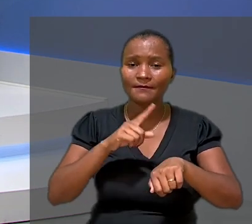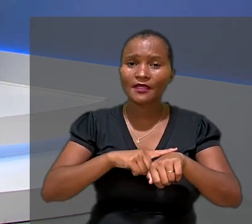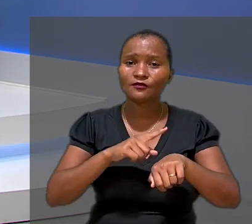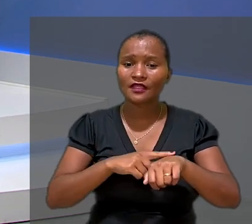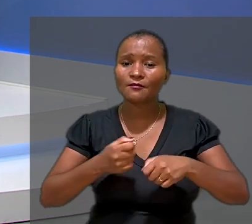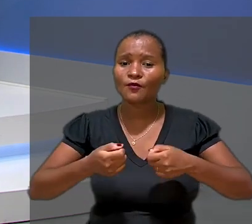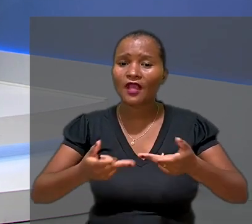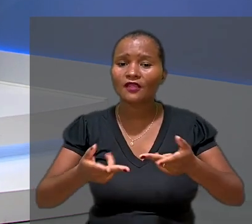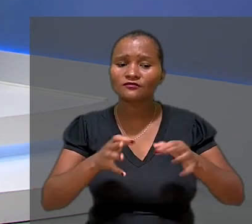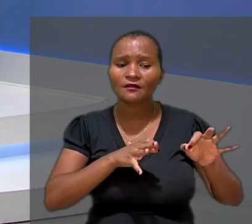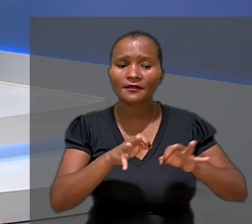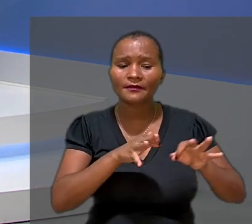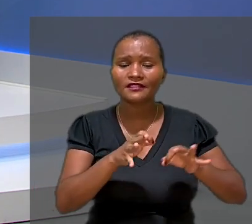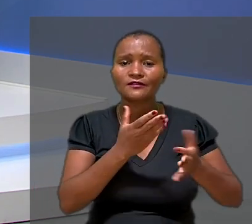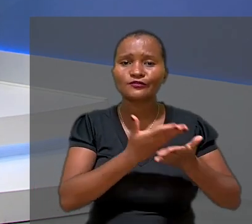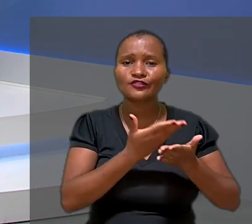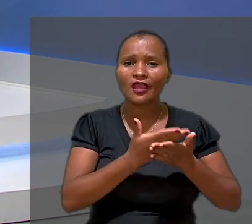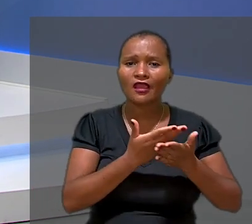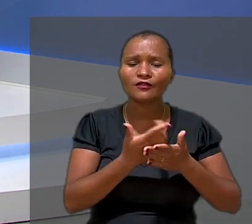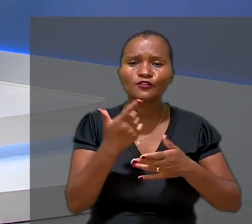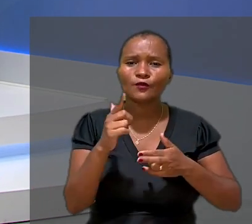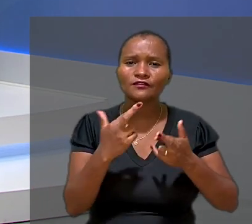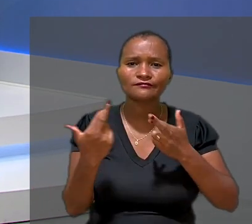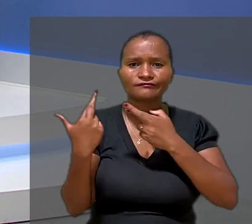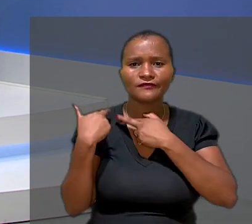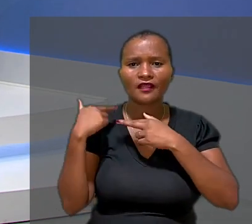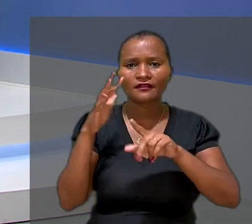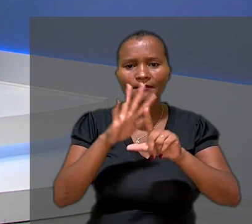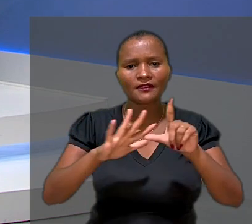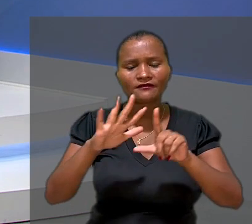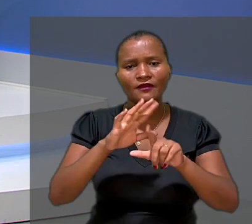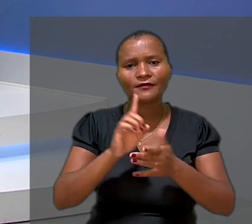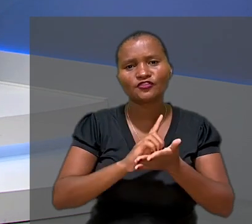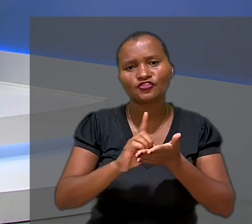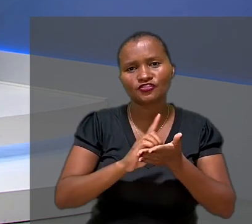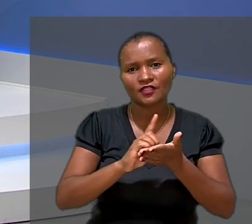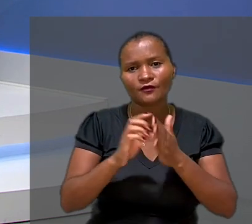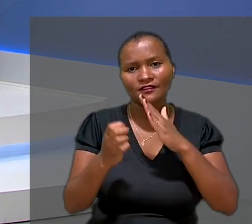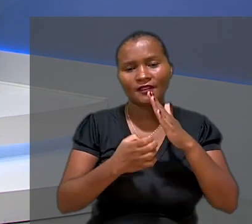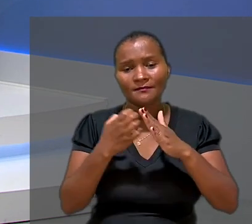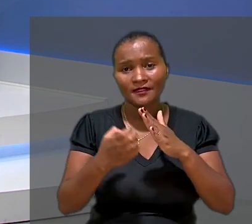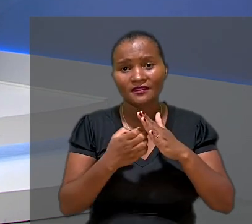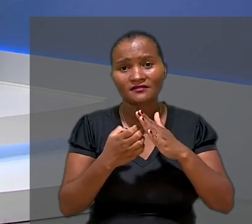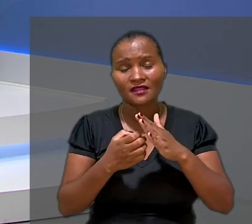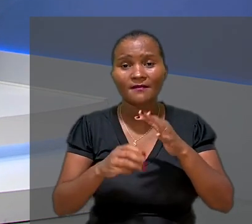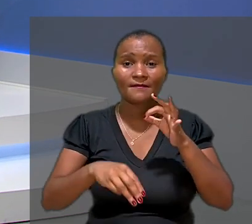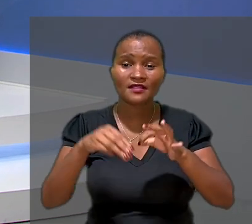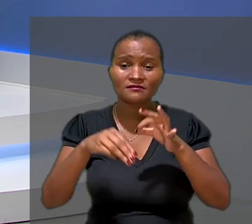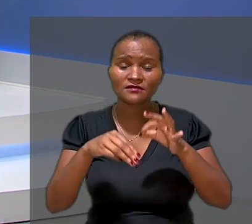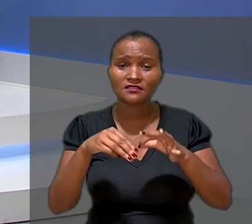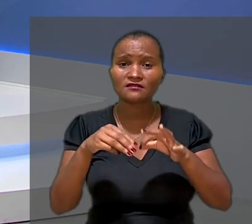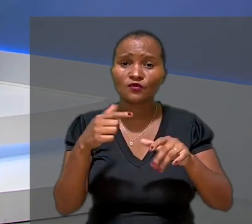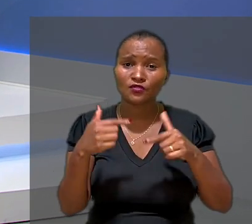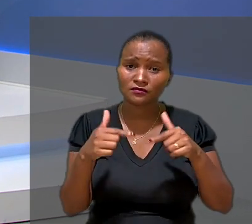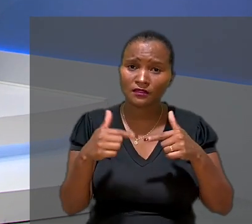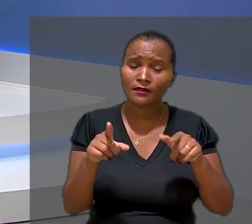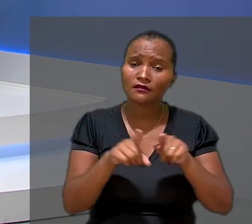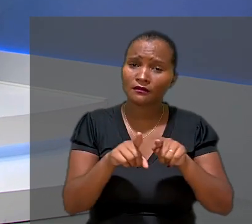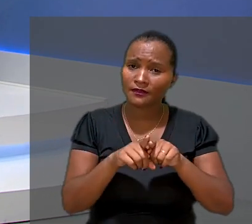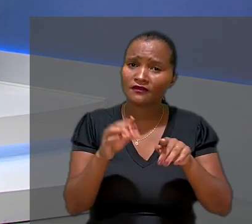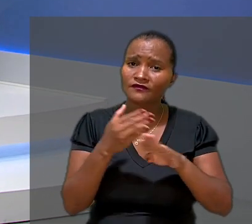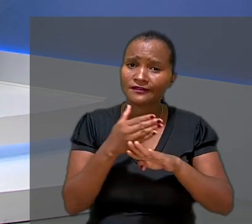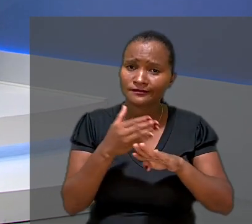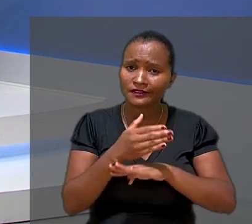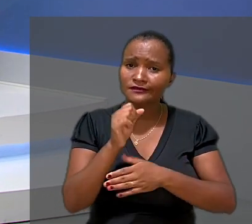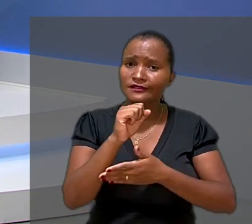com a preparação de aulas e outras atribuições na plataforma digital da instituição. Para os ministros, essas tarefas também